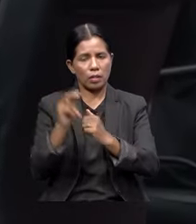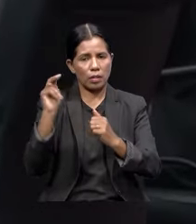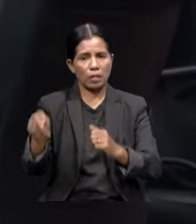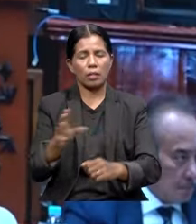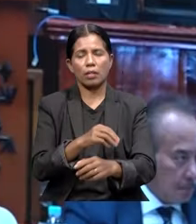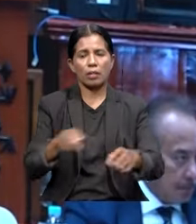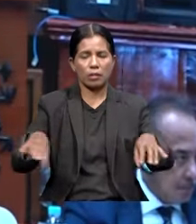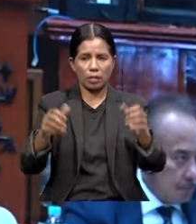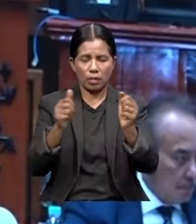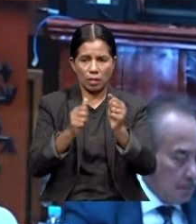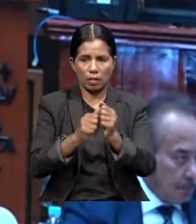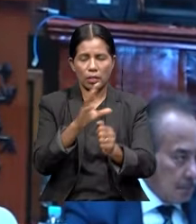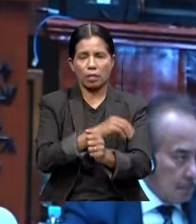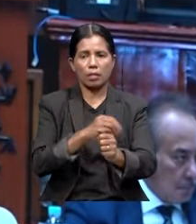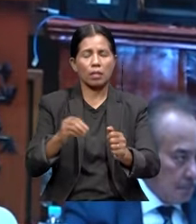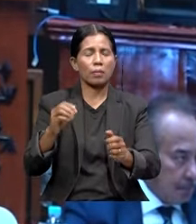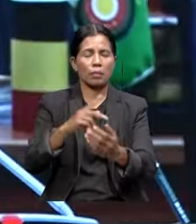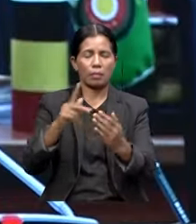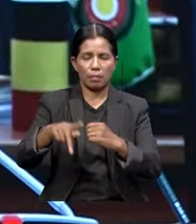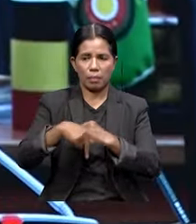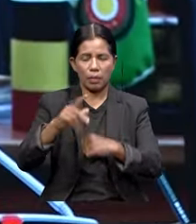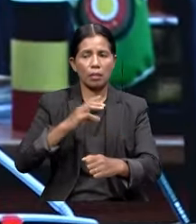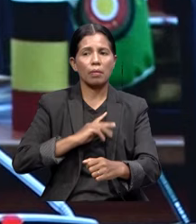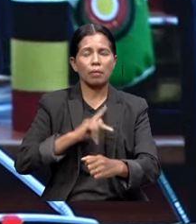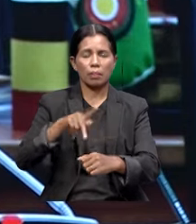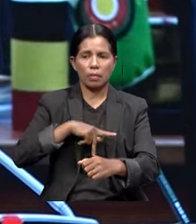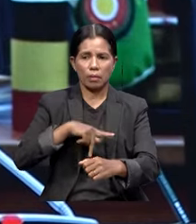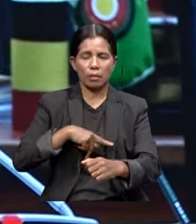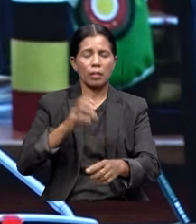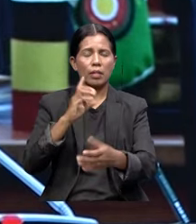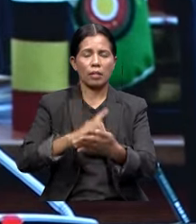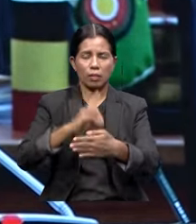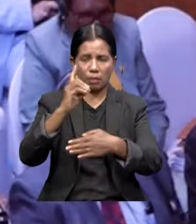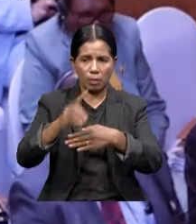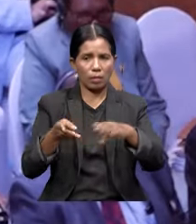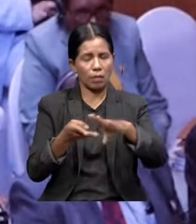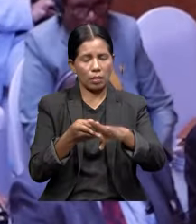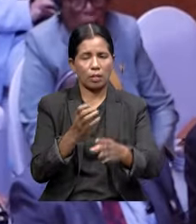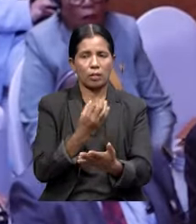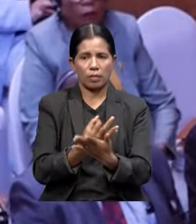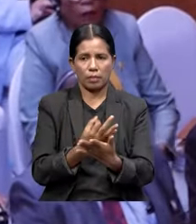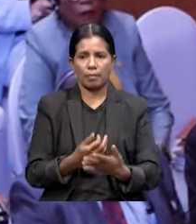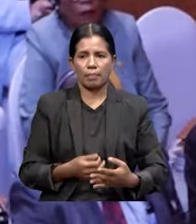ir em relação ao crescimento do setor privado União, no desenvolvimento do mercado financeiro. Adere Tucimenez, Marito da Costa, GMN.